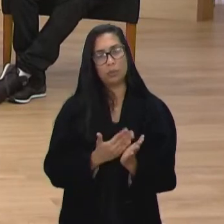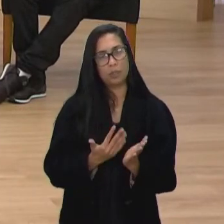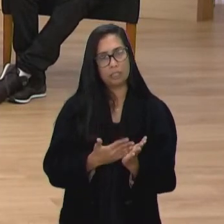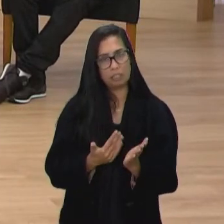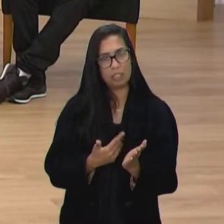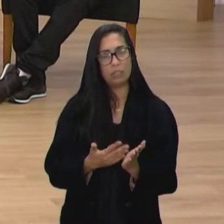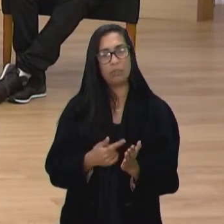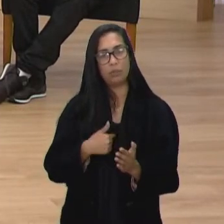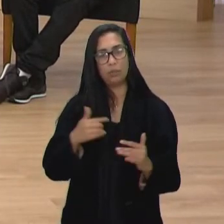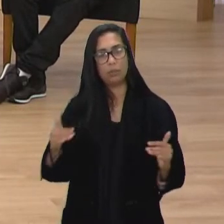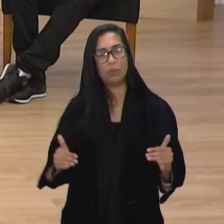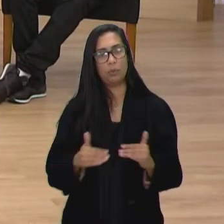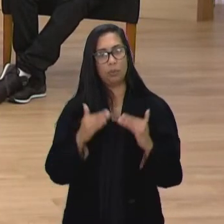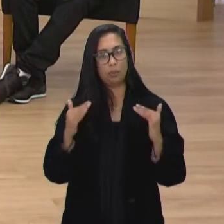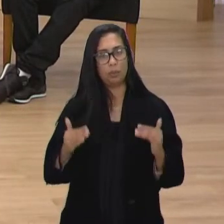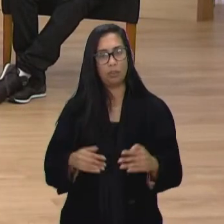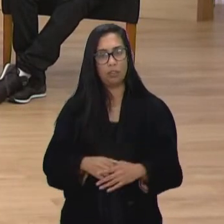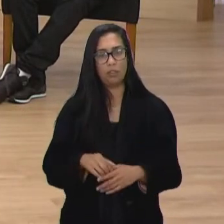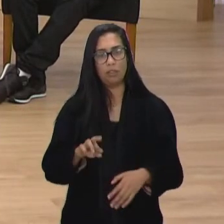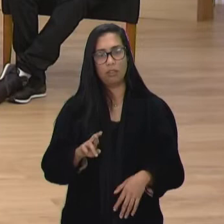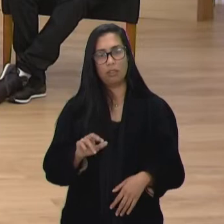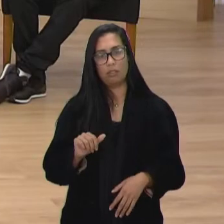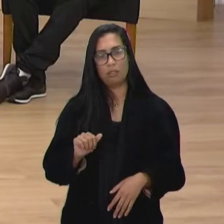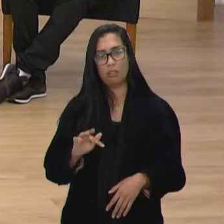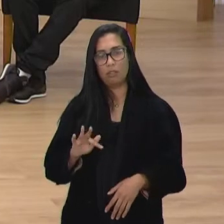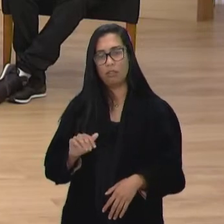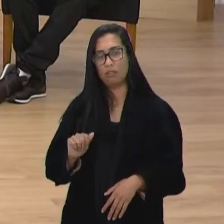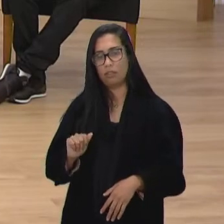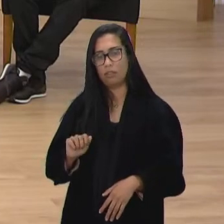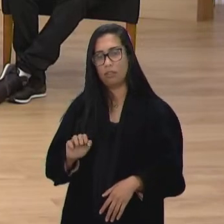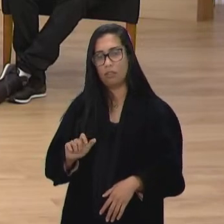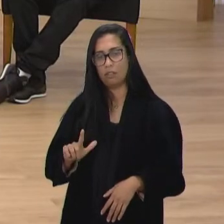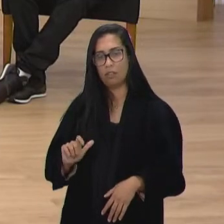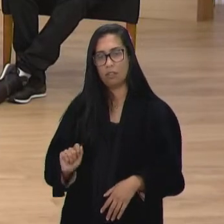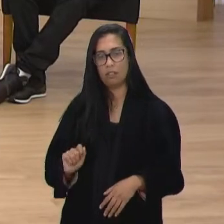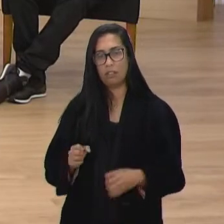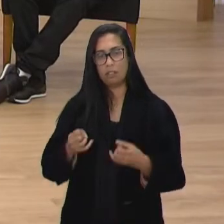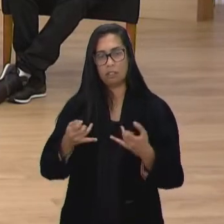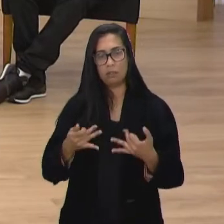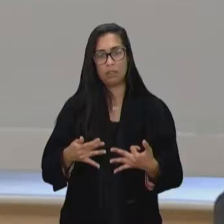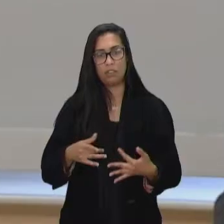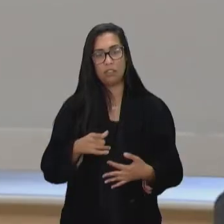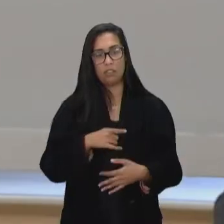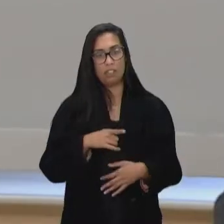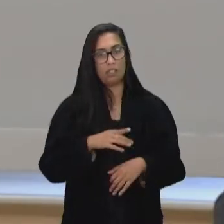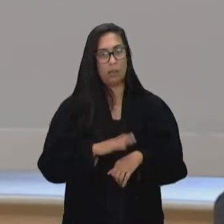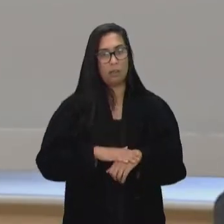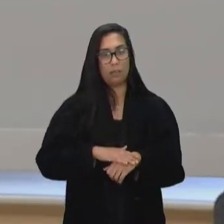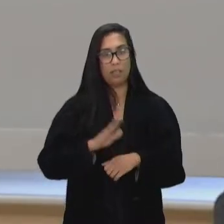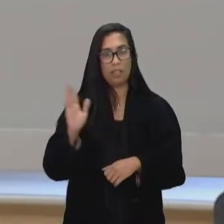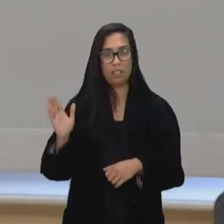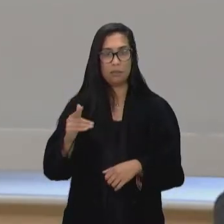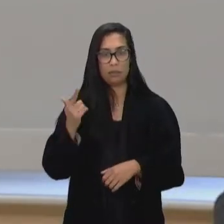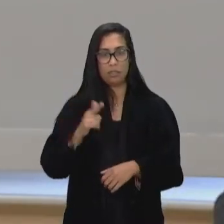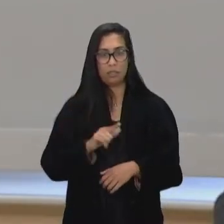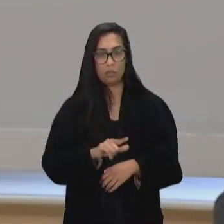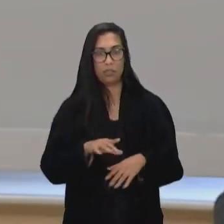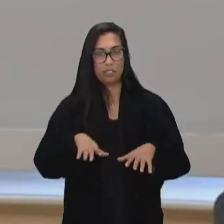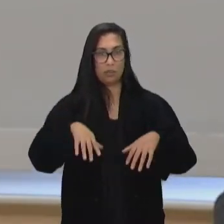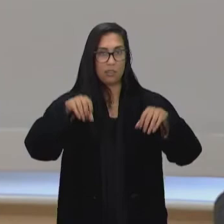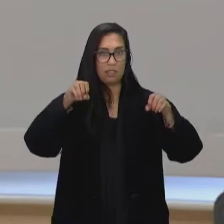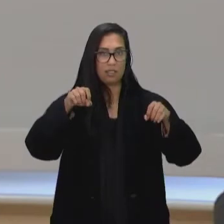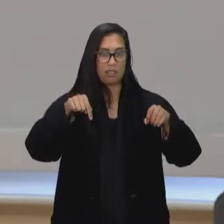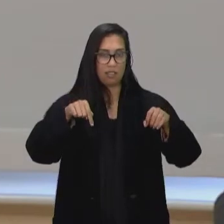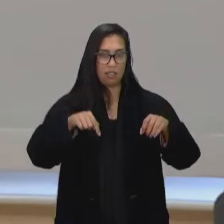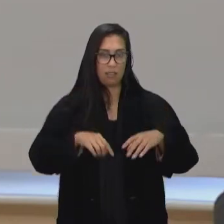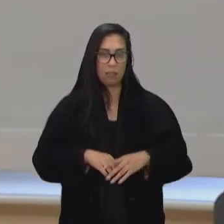Como no final a Rafaela falou assim, né, que tinha muito mais para chegar até o castelo, daria para fazer tipo como se